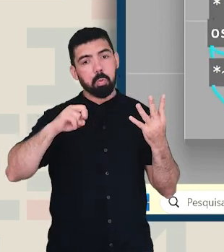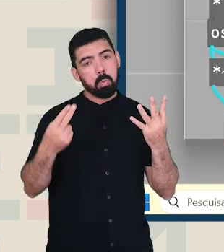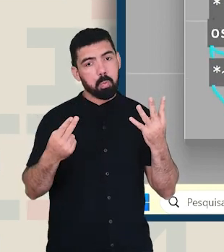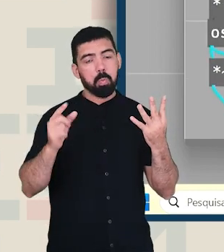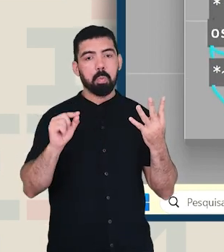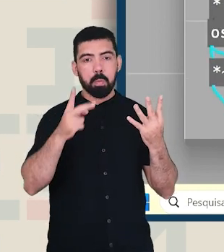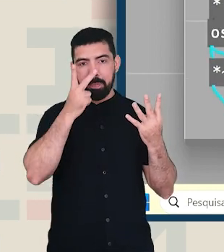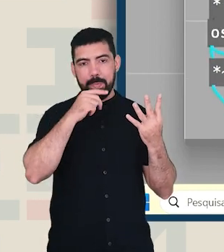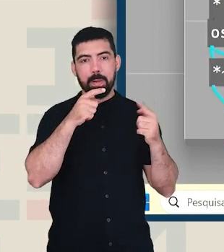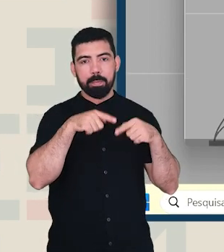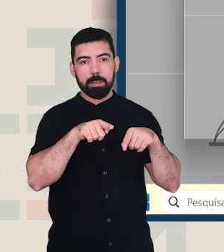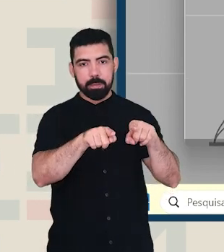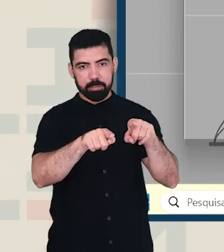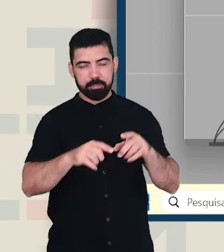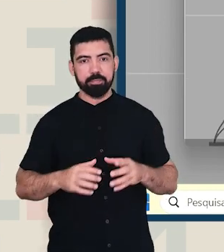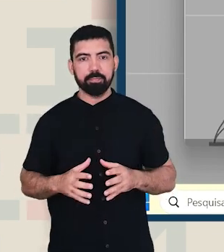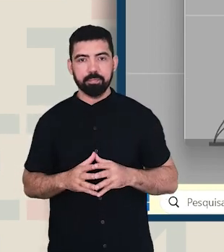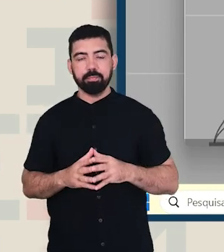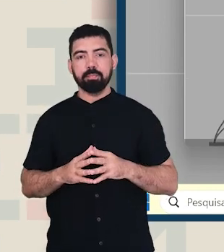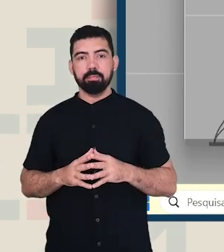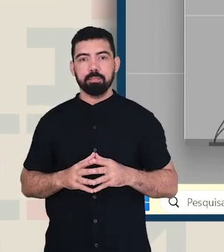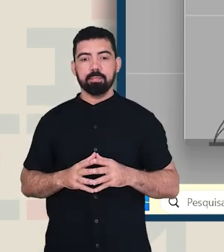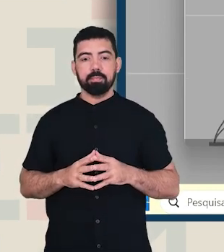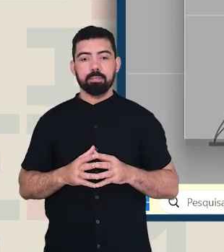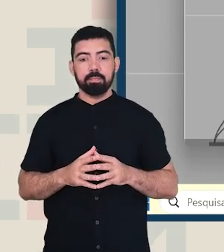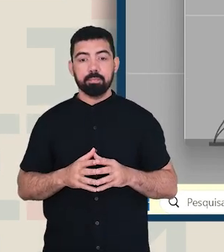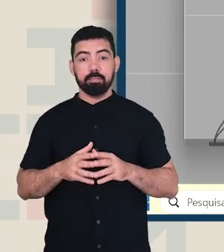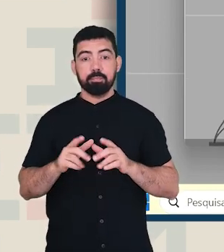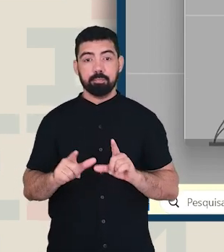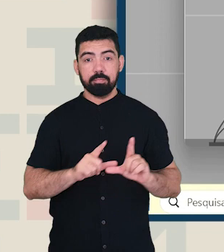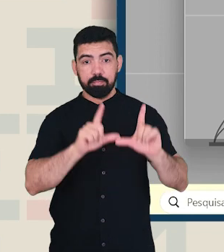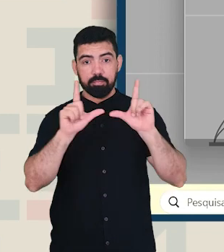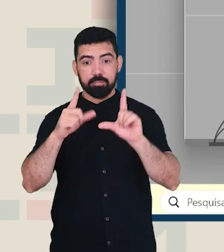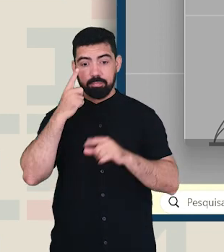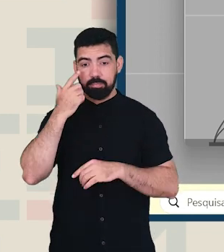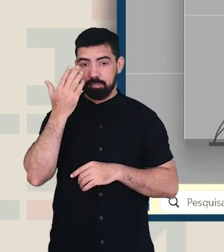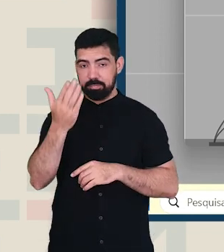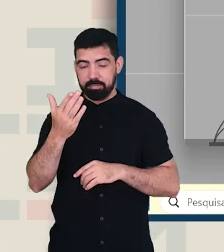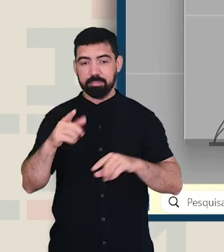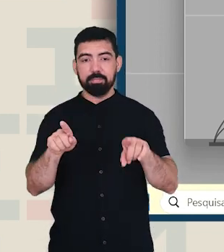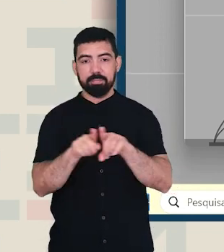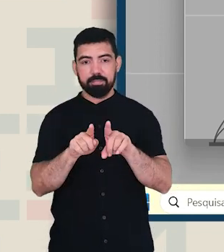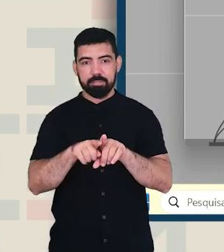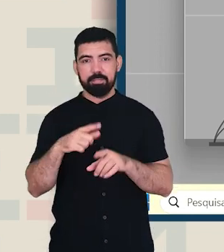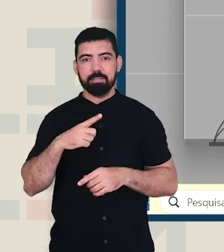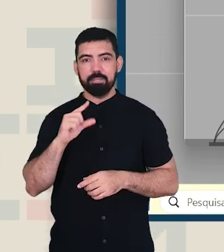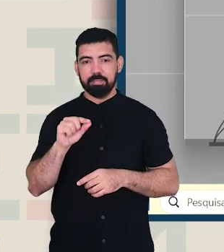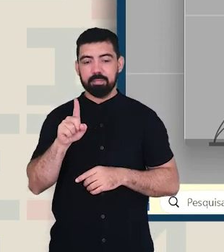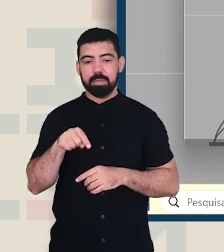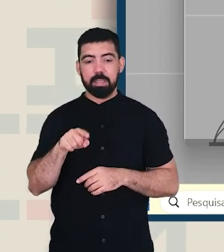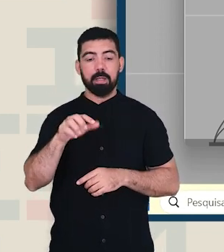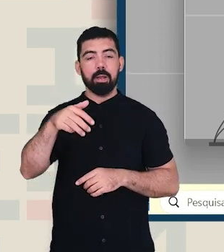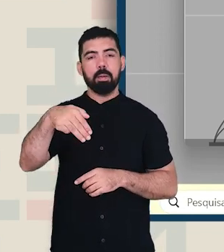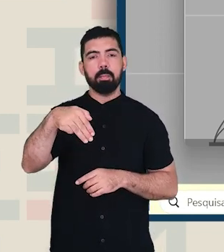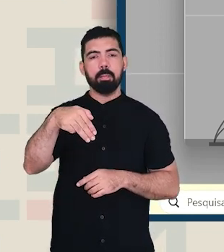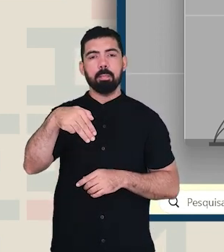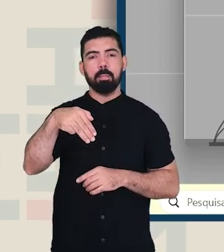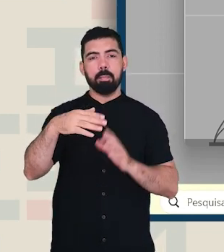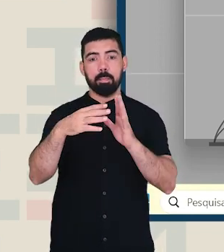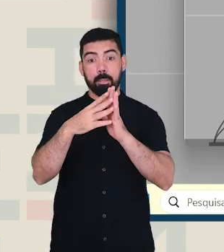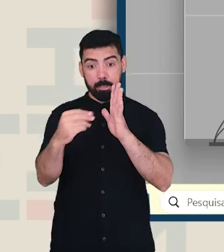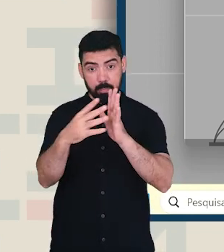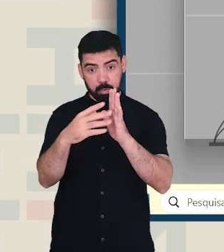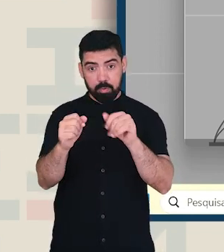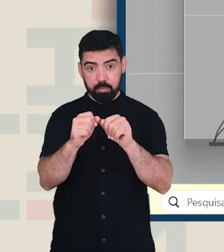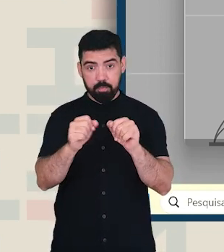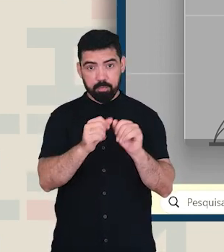ou ao mesmo tempo. E também tenho um modo de fazer